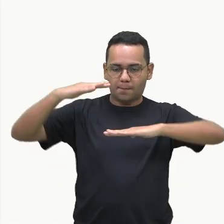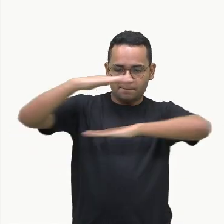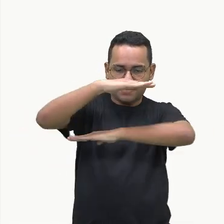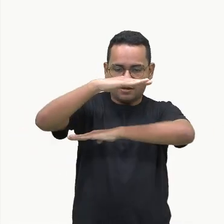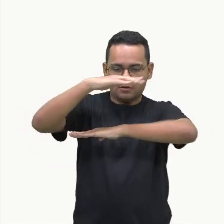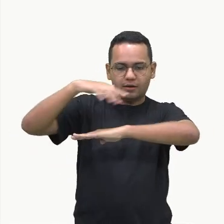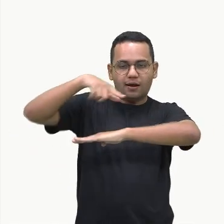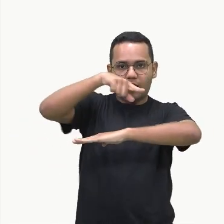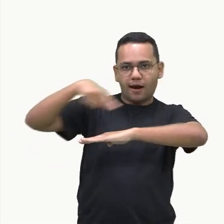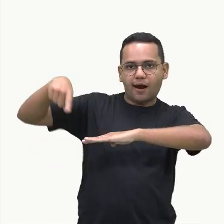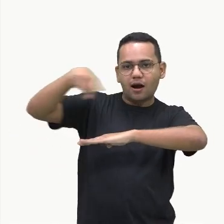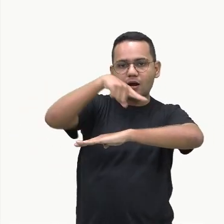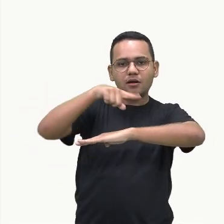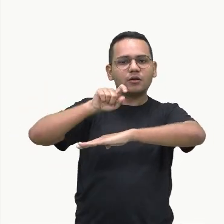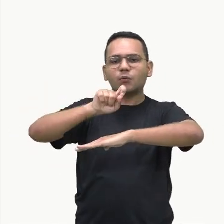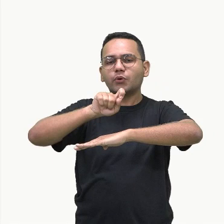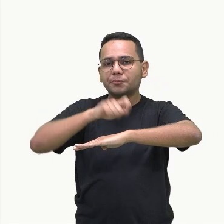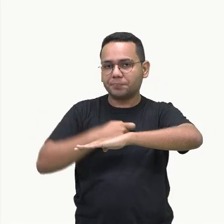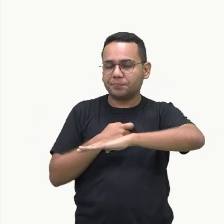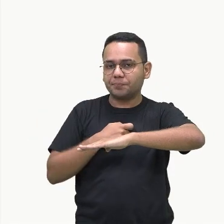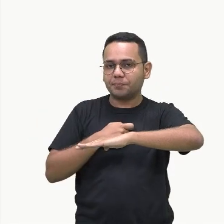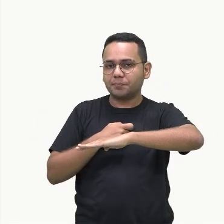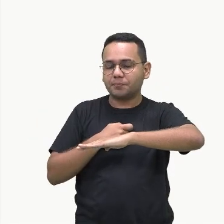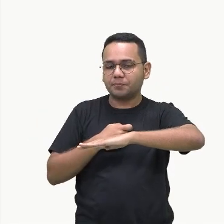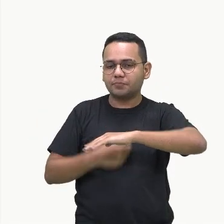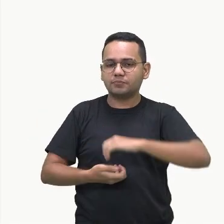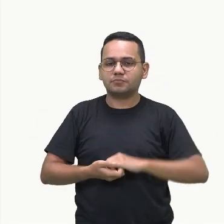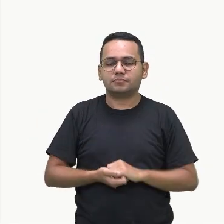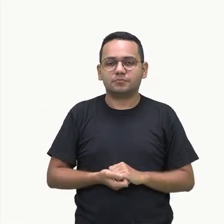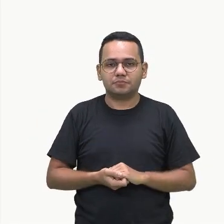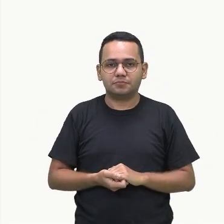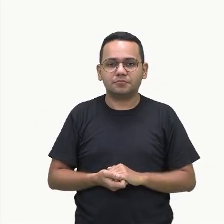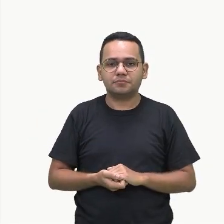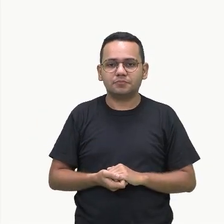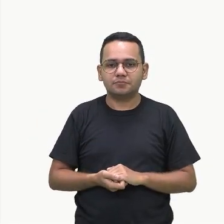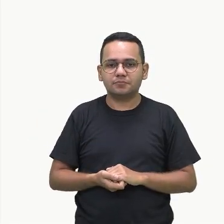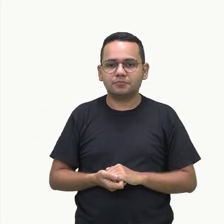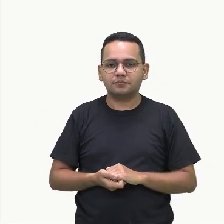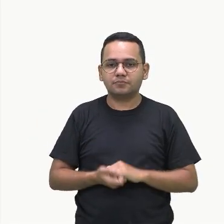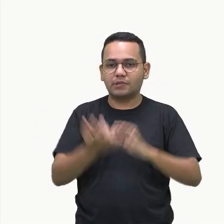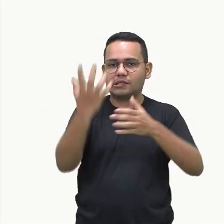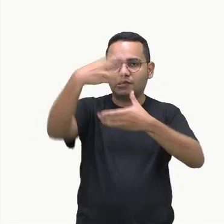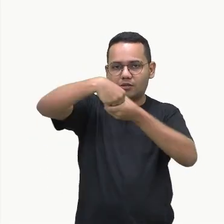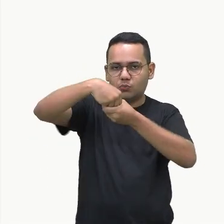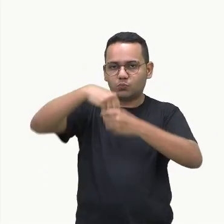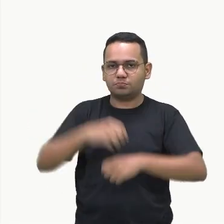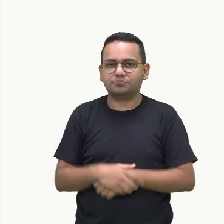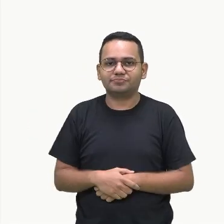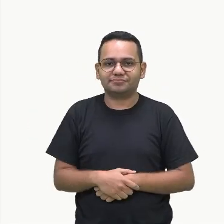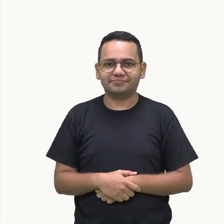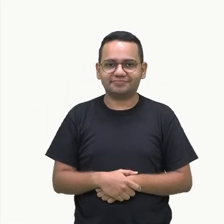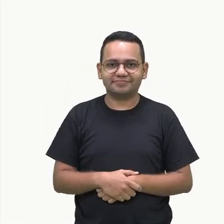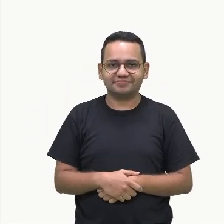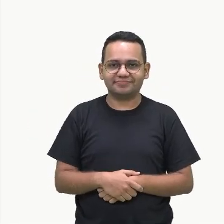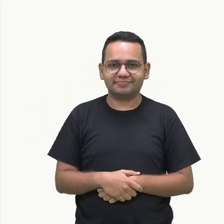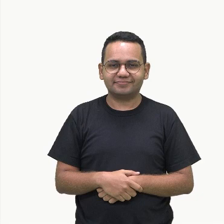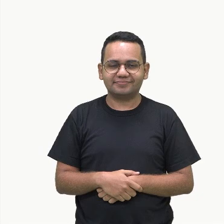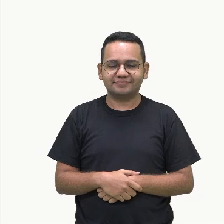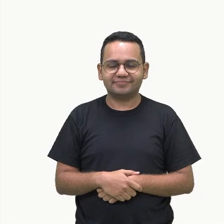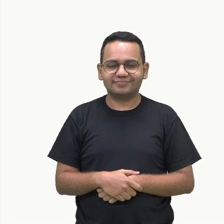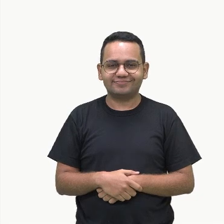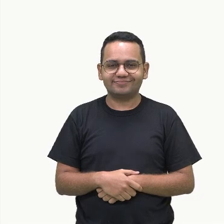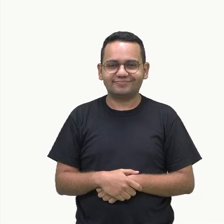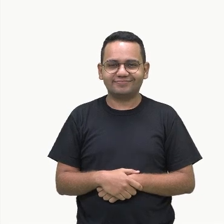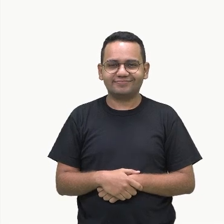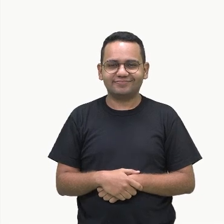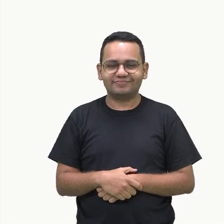paralelas é chamada de região interna. Tudo bem?